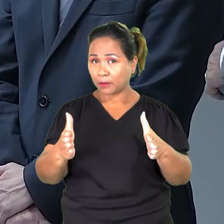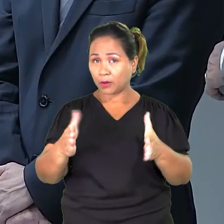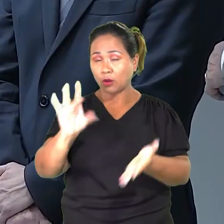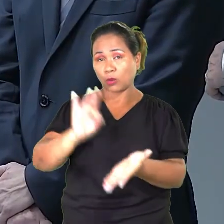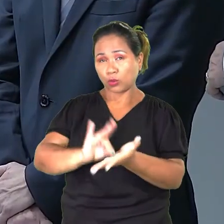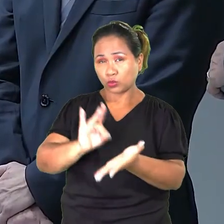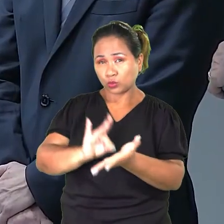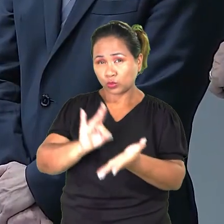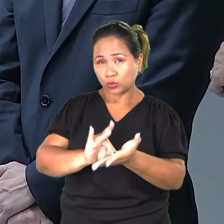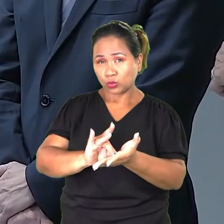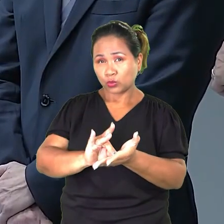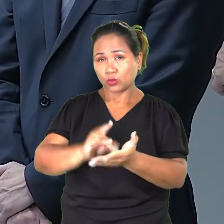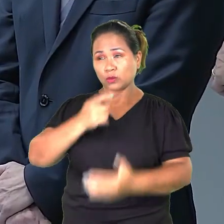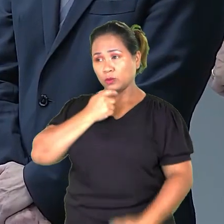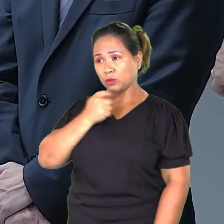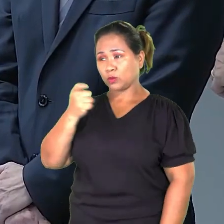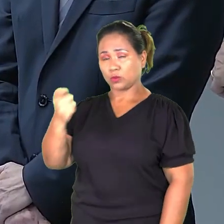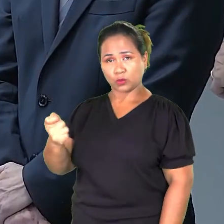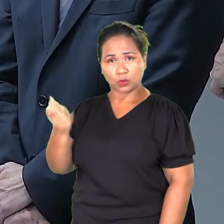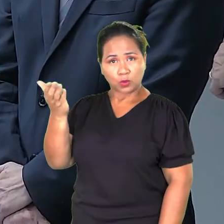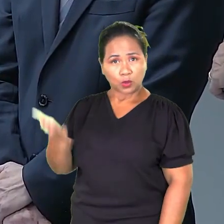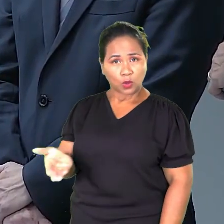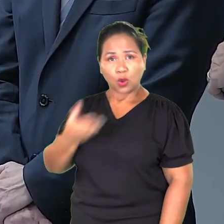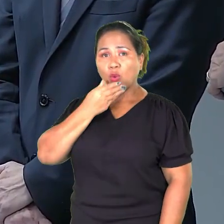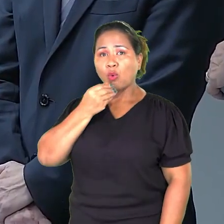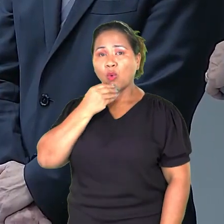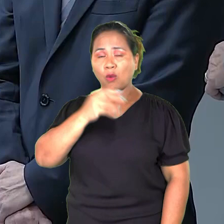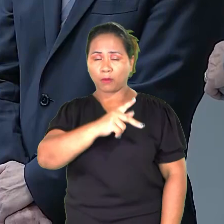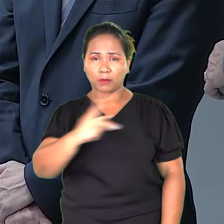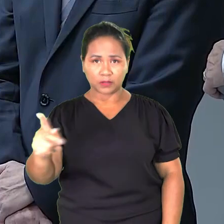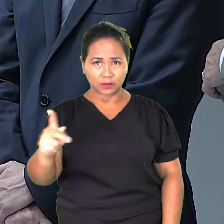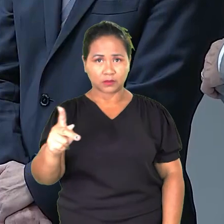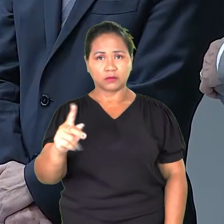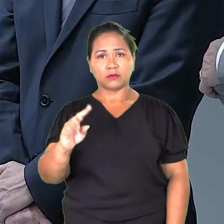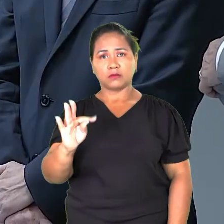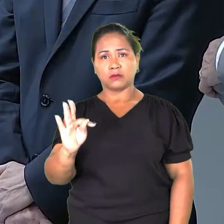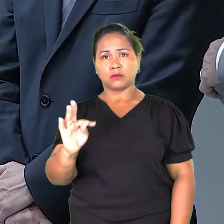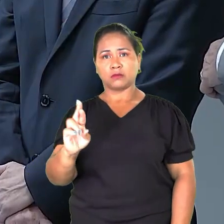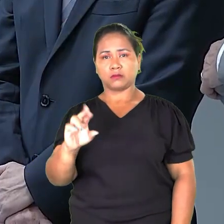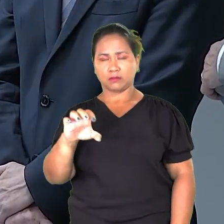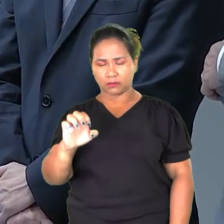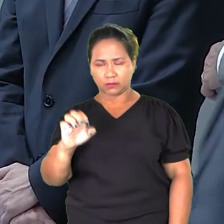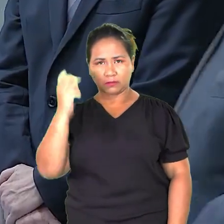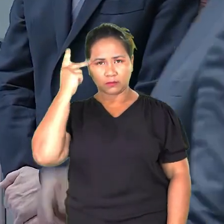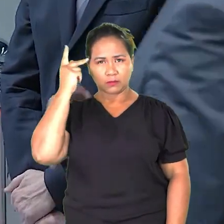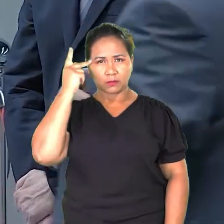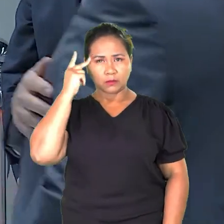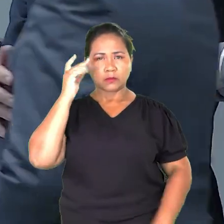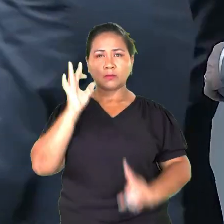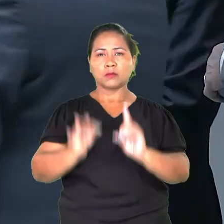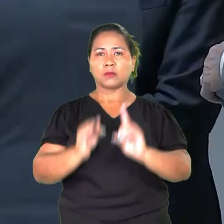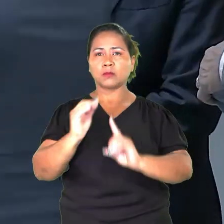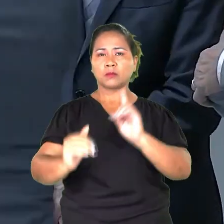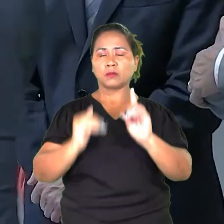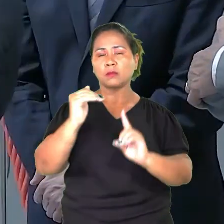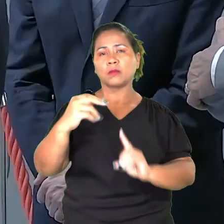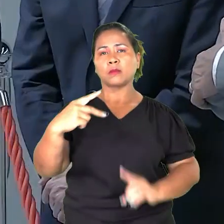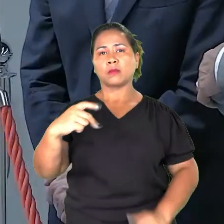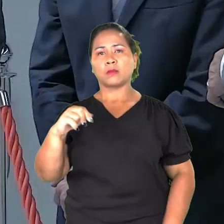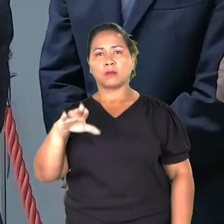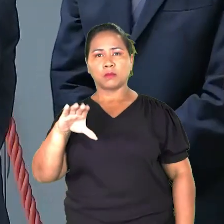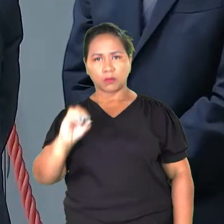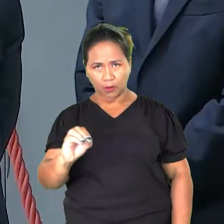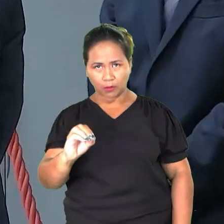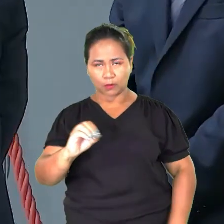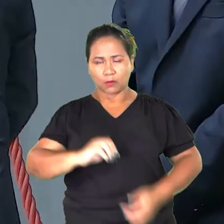nossa solenidade, anunciamos a palavra do excelentíssimo senhor presidente do TRE de São Paulo, o desembargador Paulo